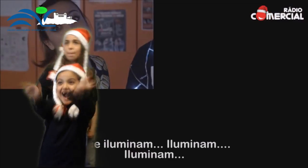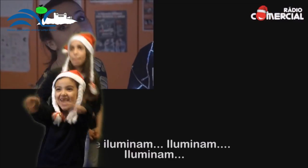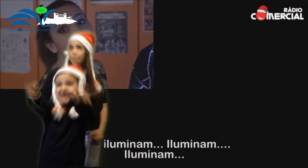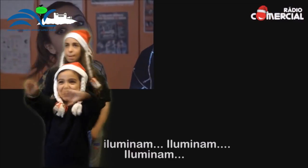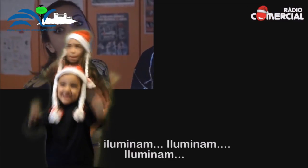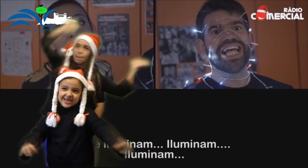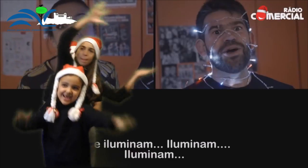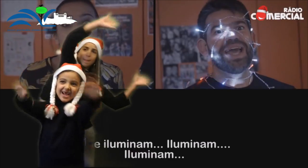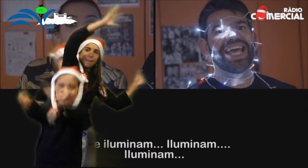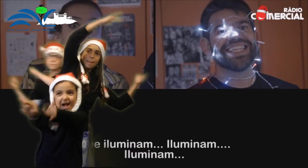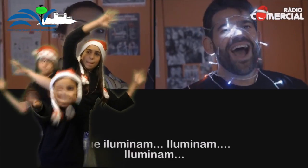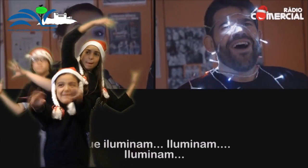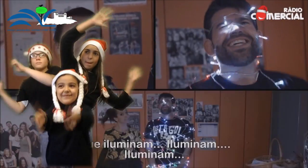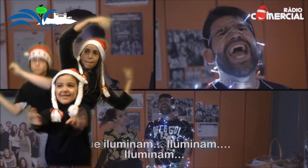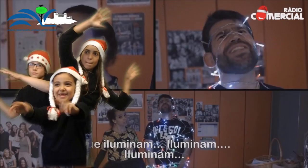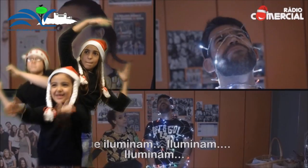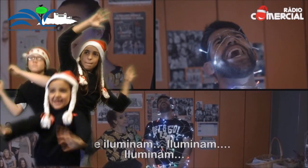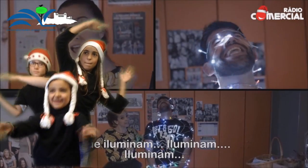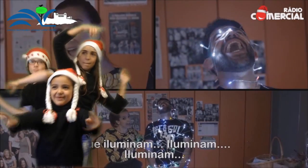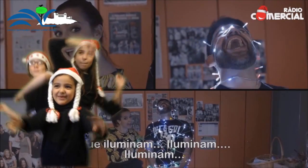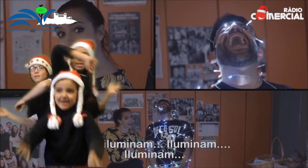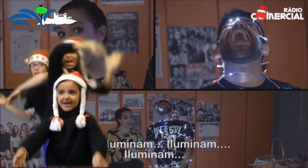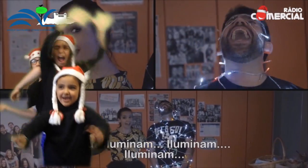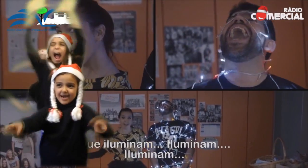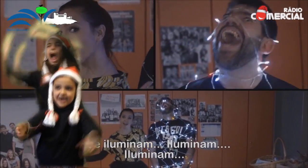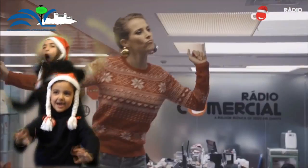que iluminam.